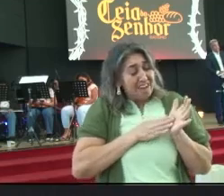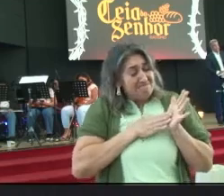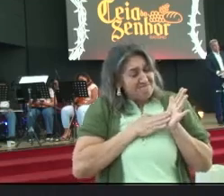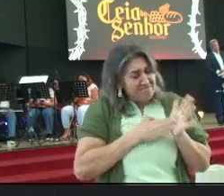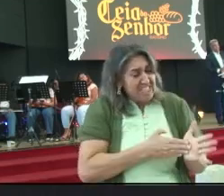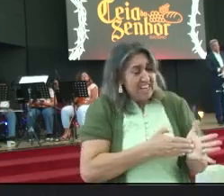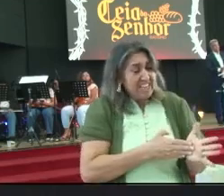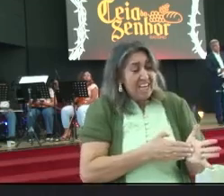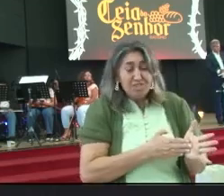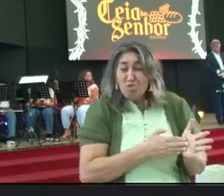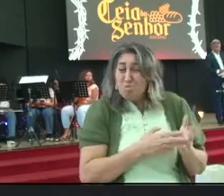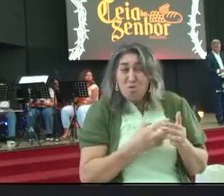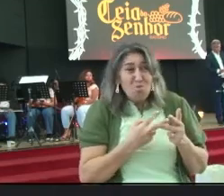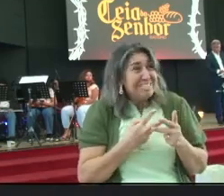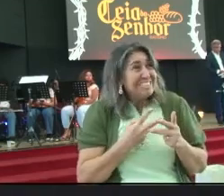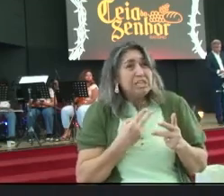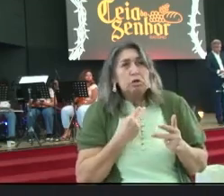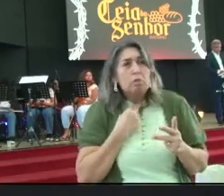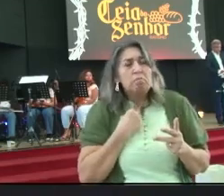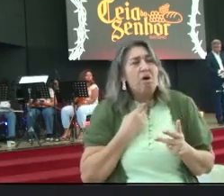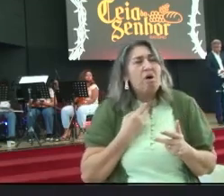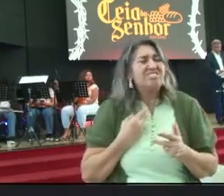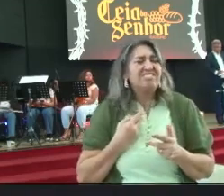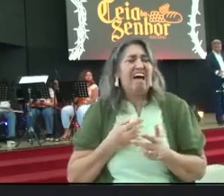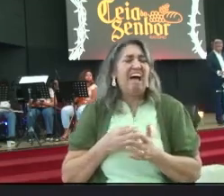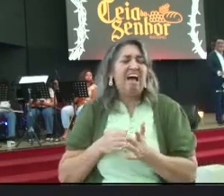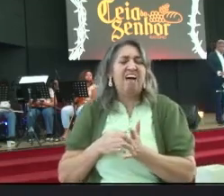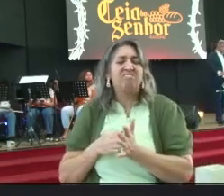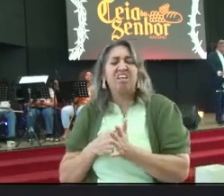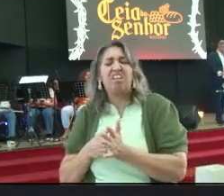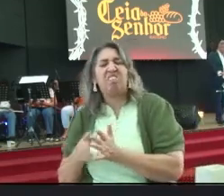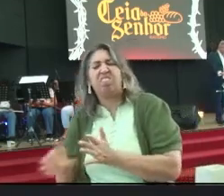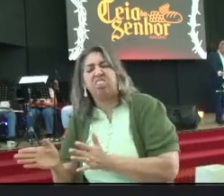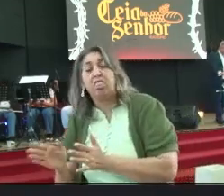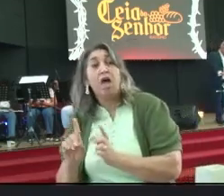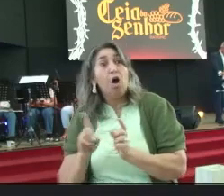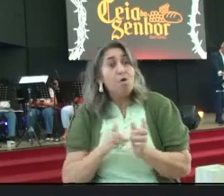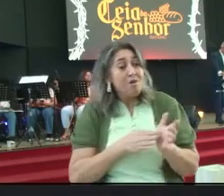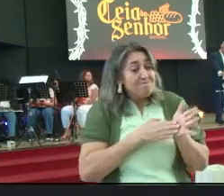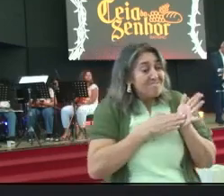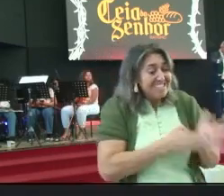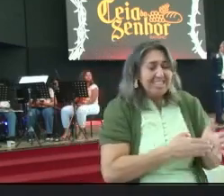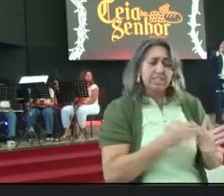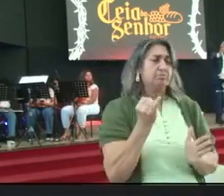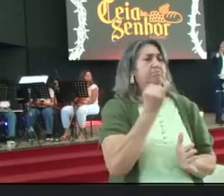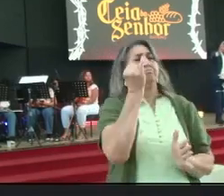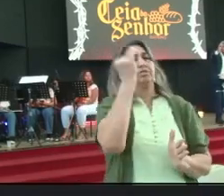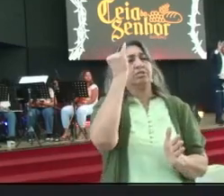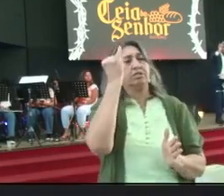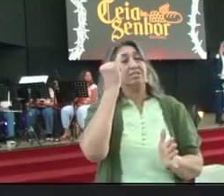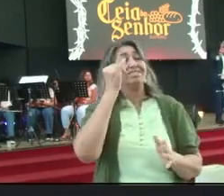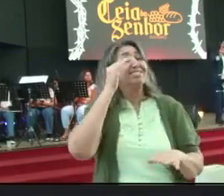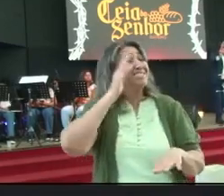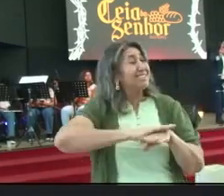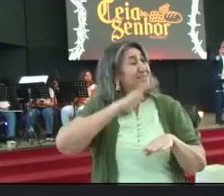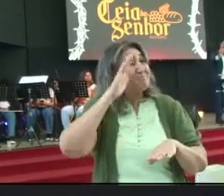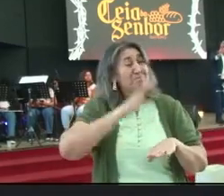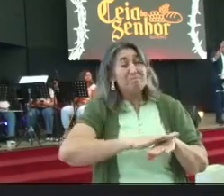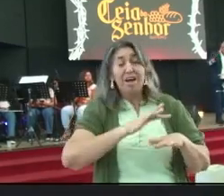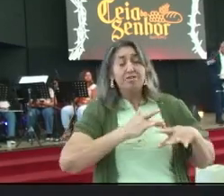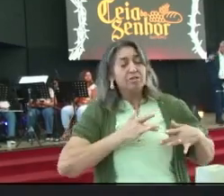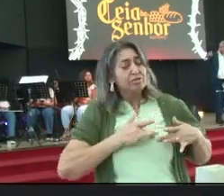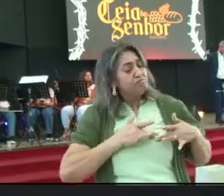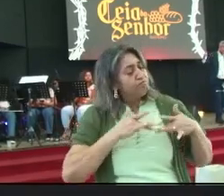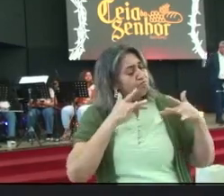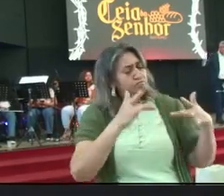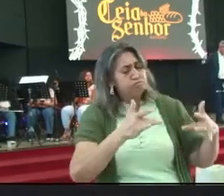inegociável. Um certo pastor disse o seguinte: ser mais generoso,